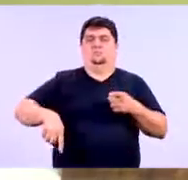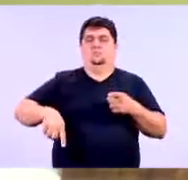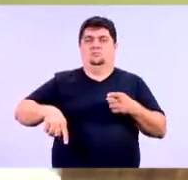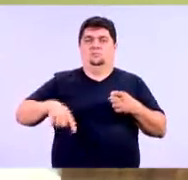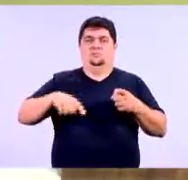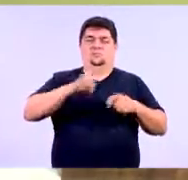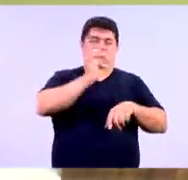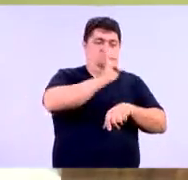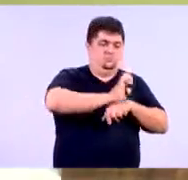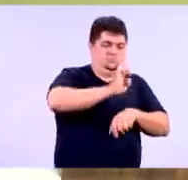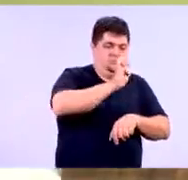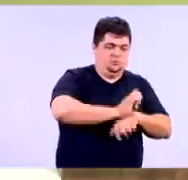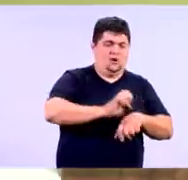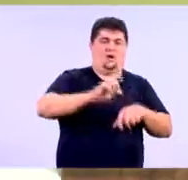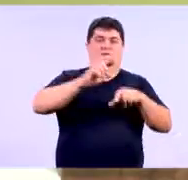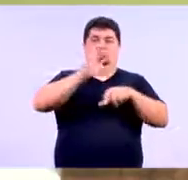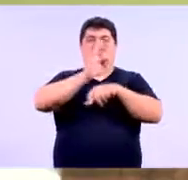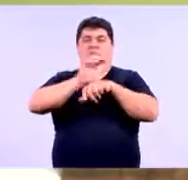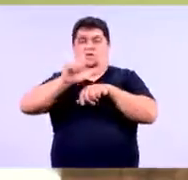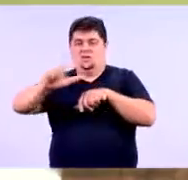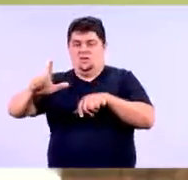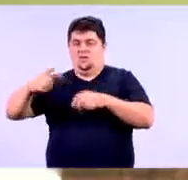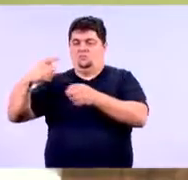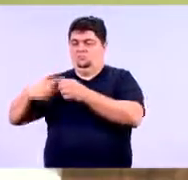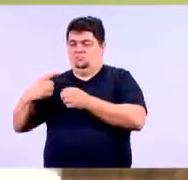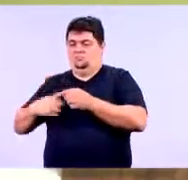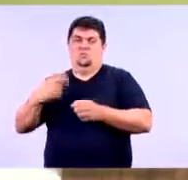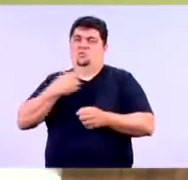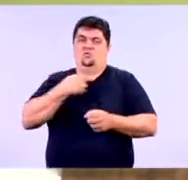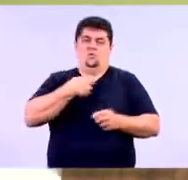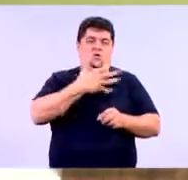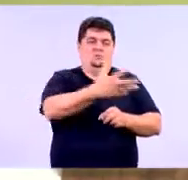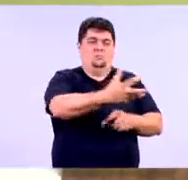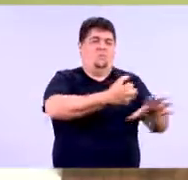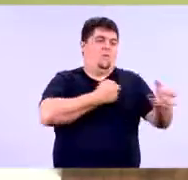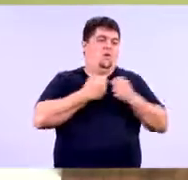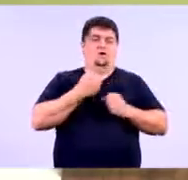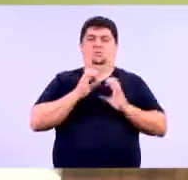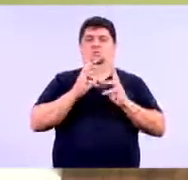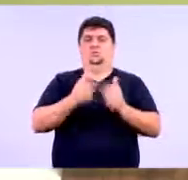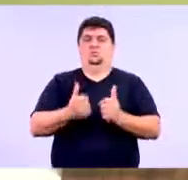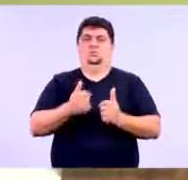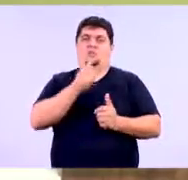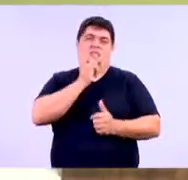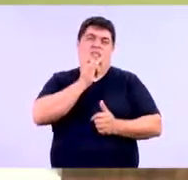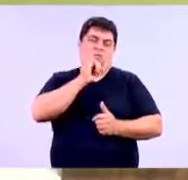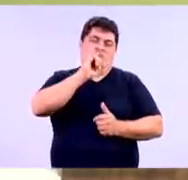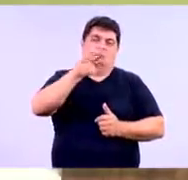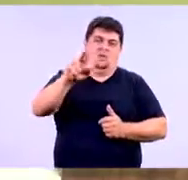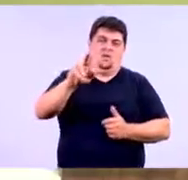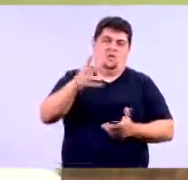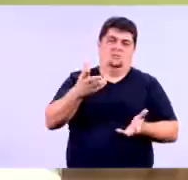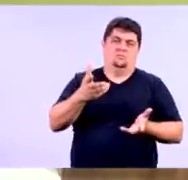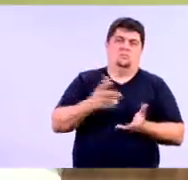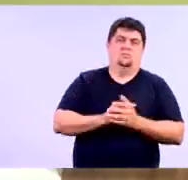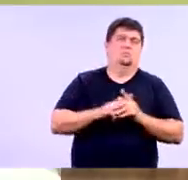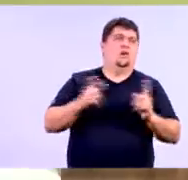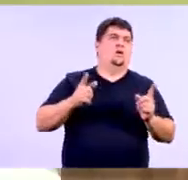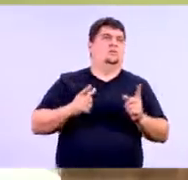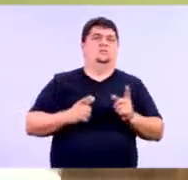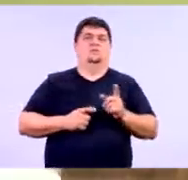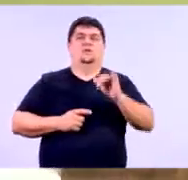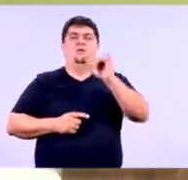municípios não podem retirar as propriedades das pessoas. E aí eu dei o exemplo do imposto de renda, mas serviria